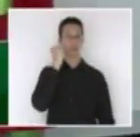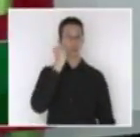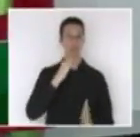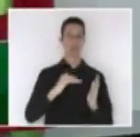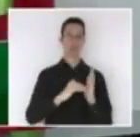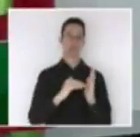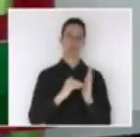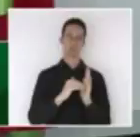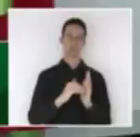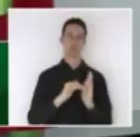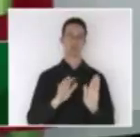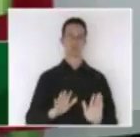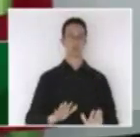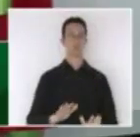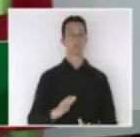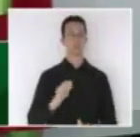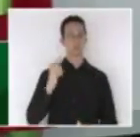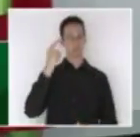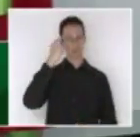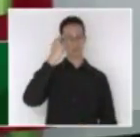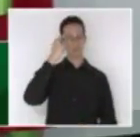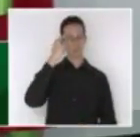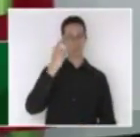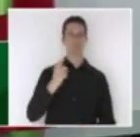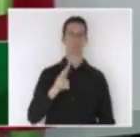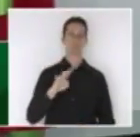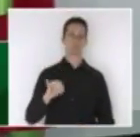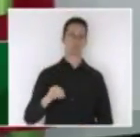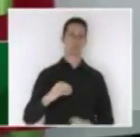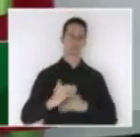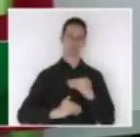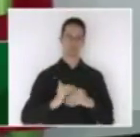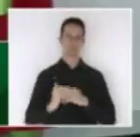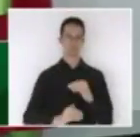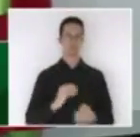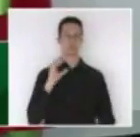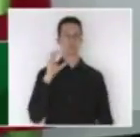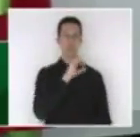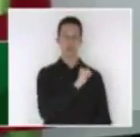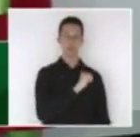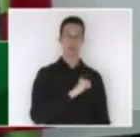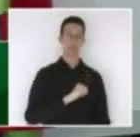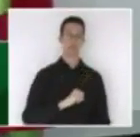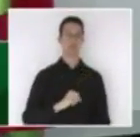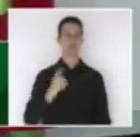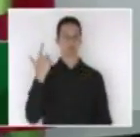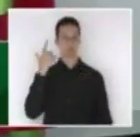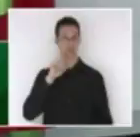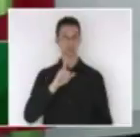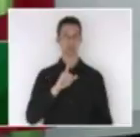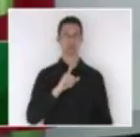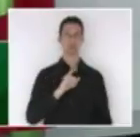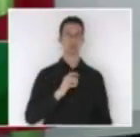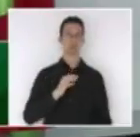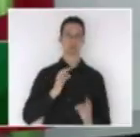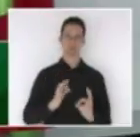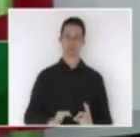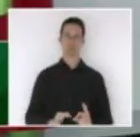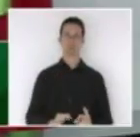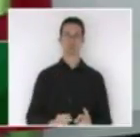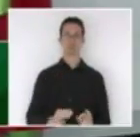dos Deputados, nós tenhamos uma tramitação rápida e podemos ter efetivamente o Conselho dos